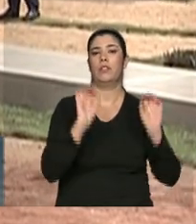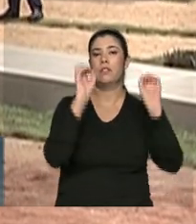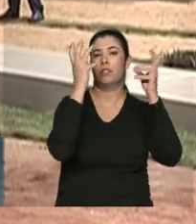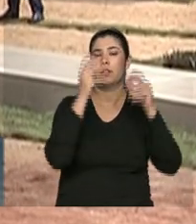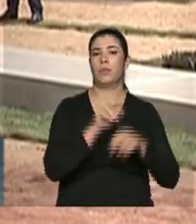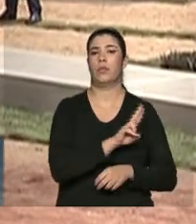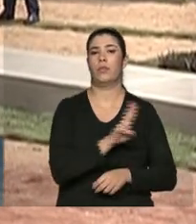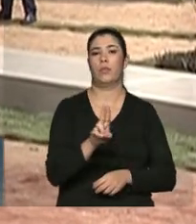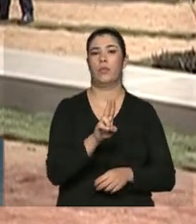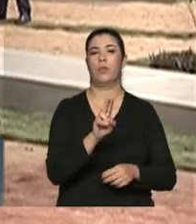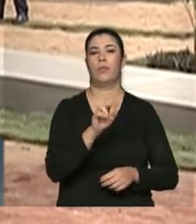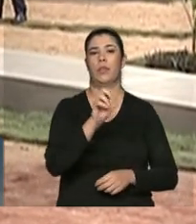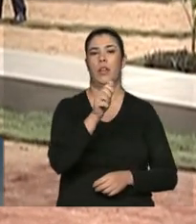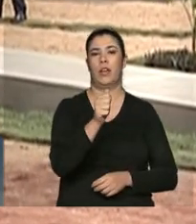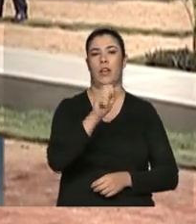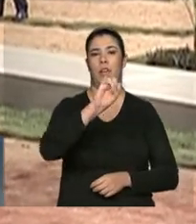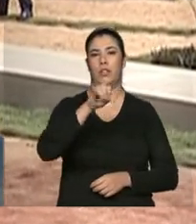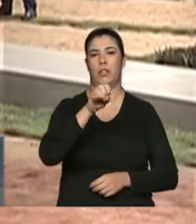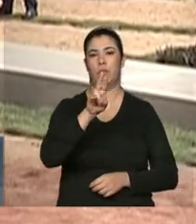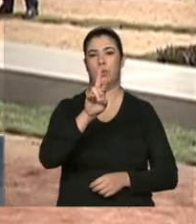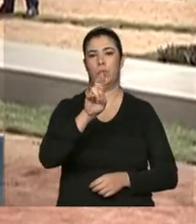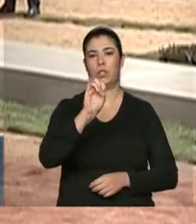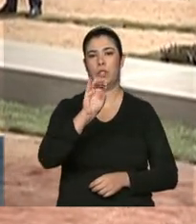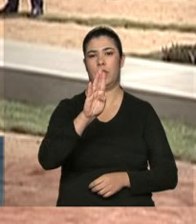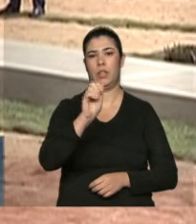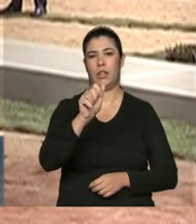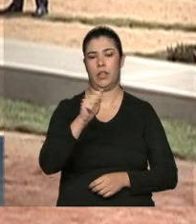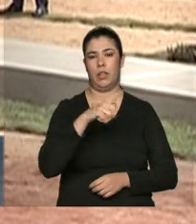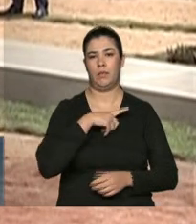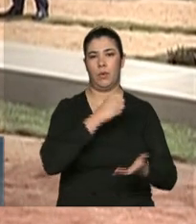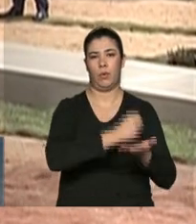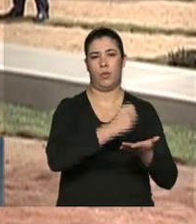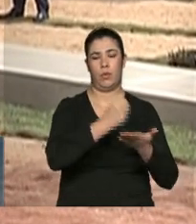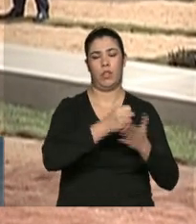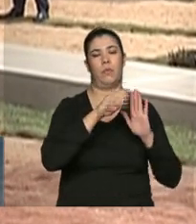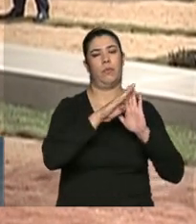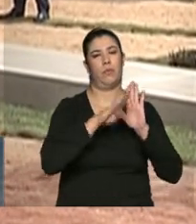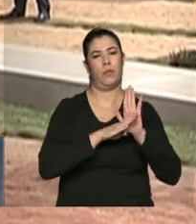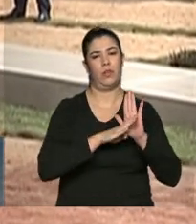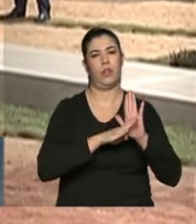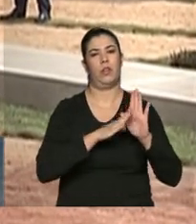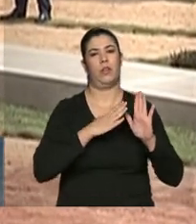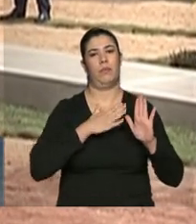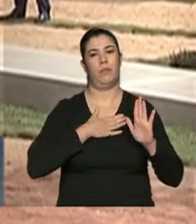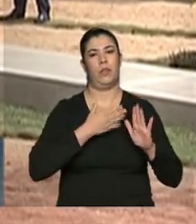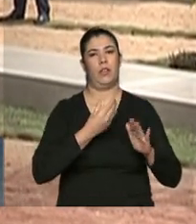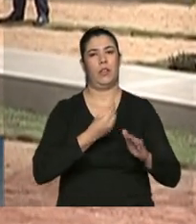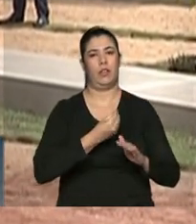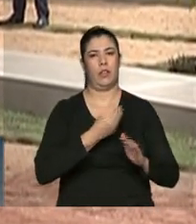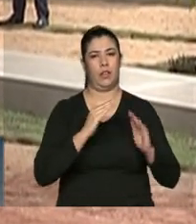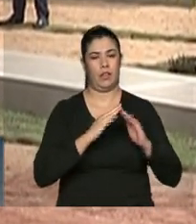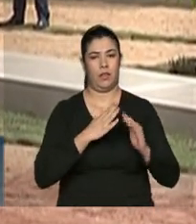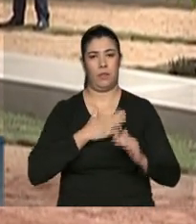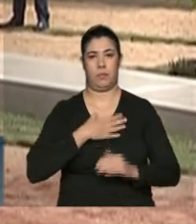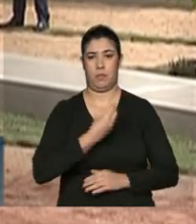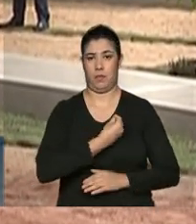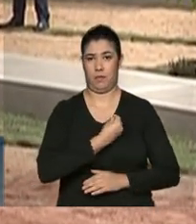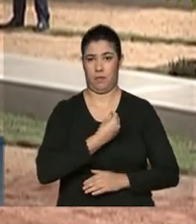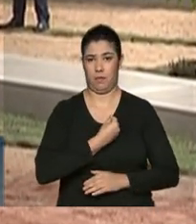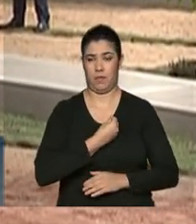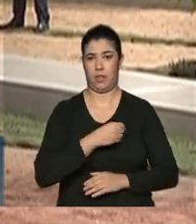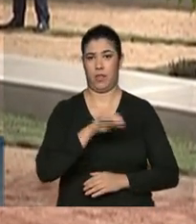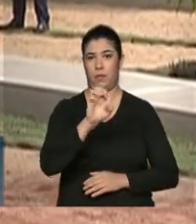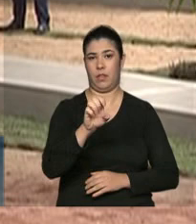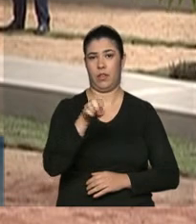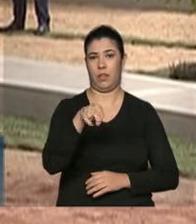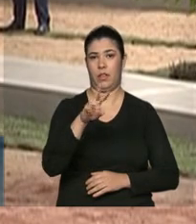cerimônia é o residencial Ajuricaba. Ele foi contratado no âmbito do programa Minha Casa Minha Vida Entidades, que é organizado,